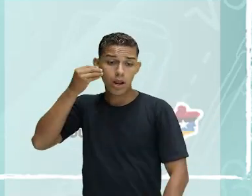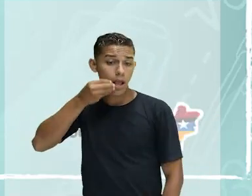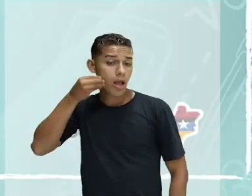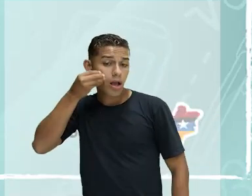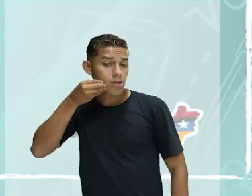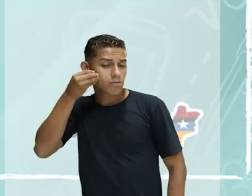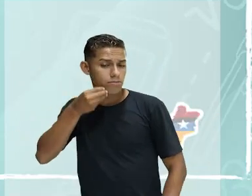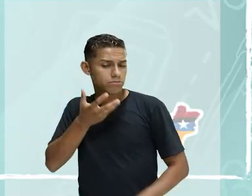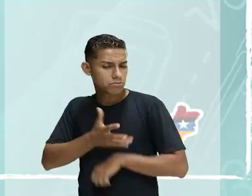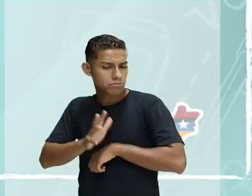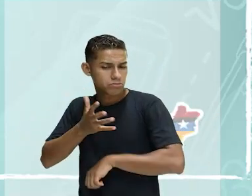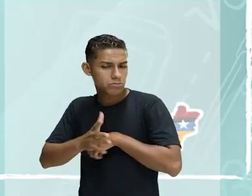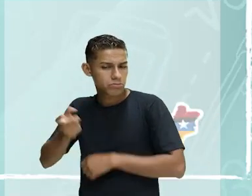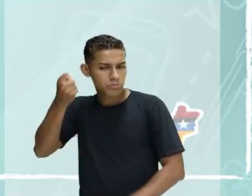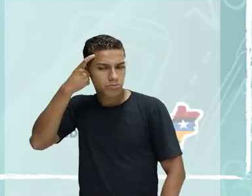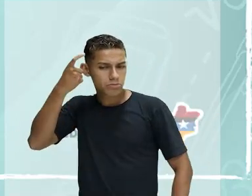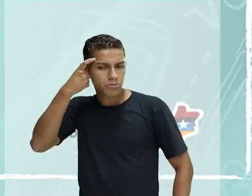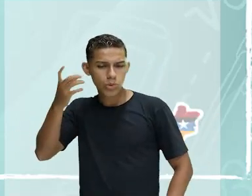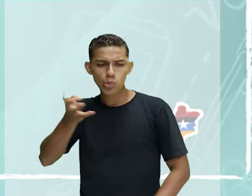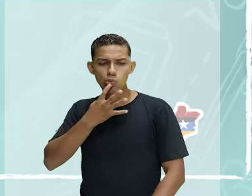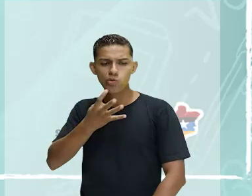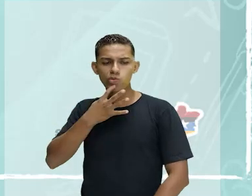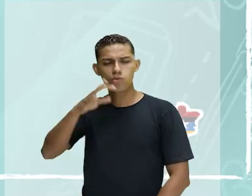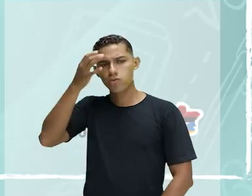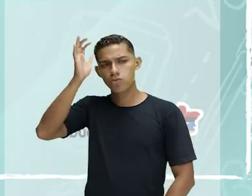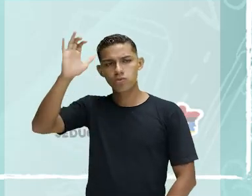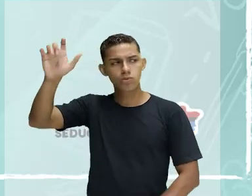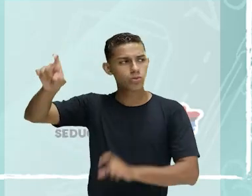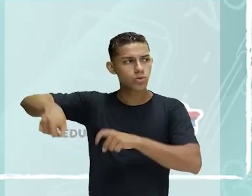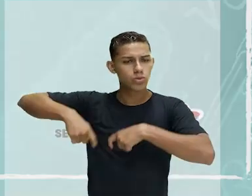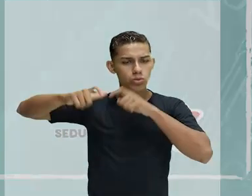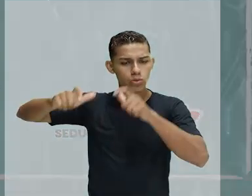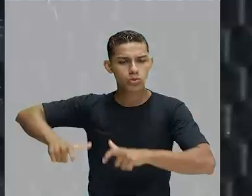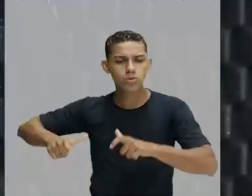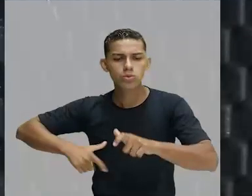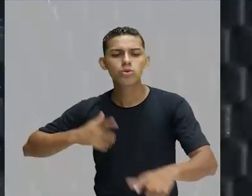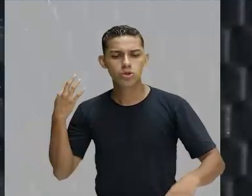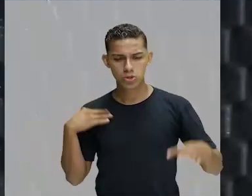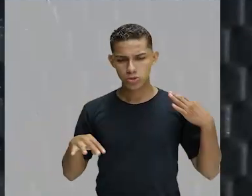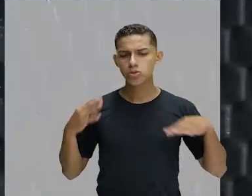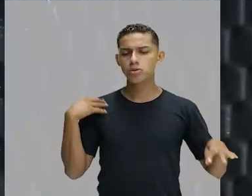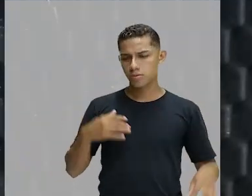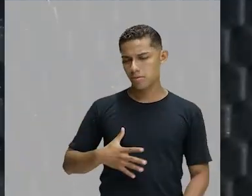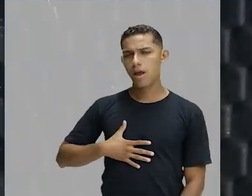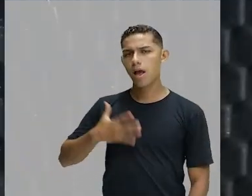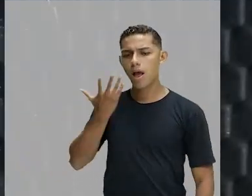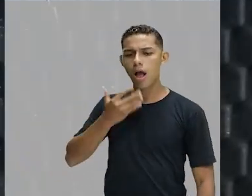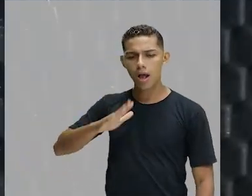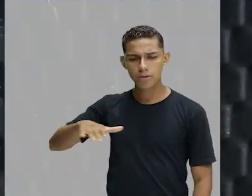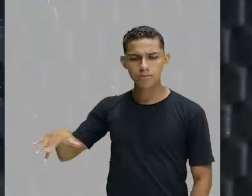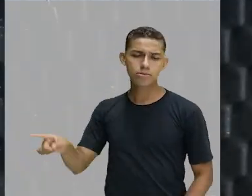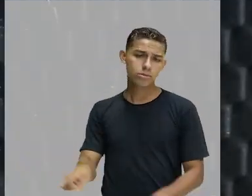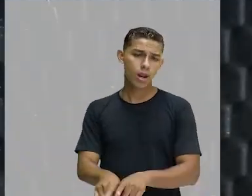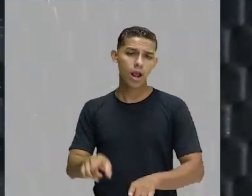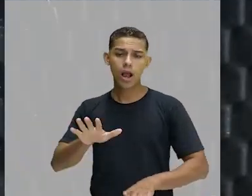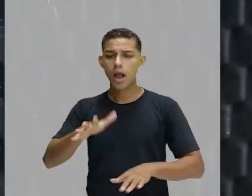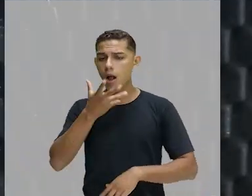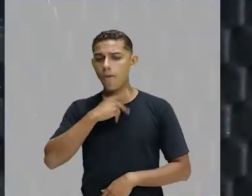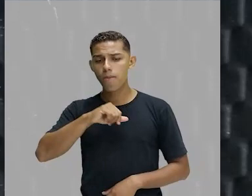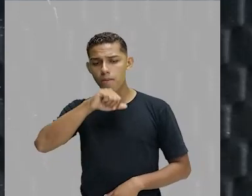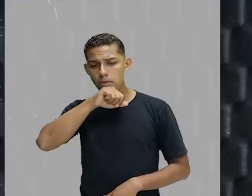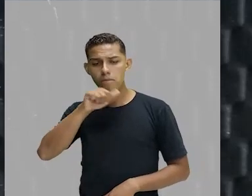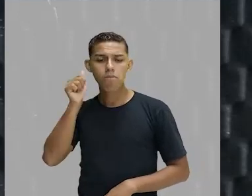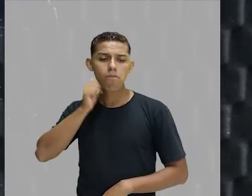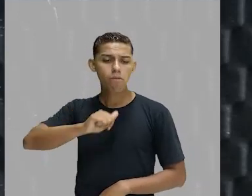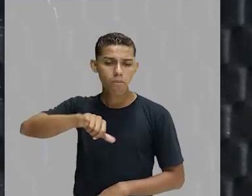experiência gratificante pensada para conhecer a cultura local e muito divertida para as crianças. Então, muitos pais, eles